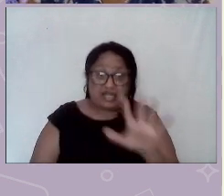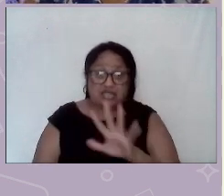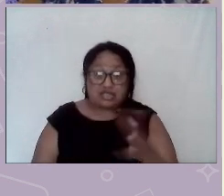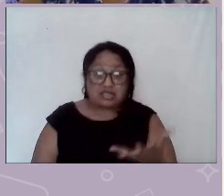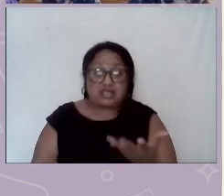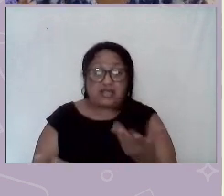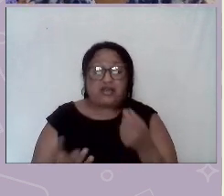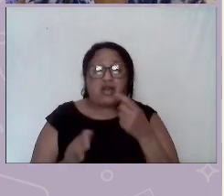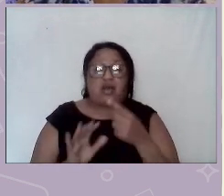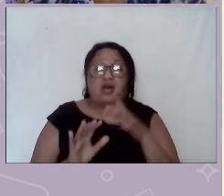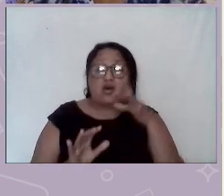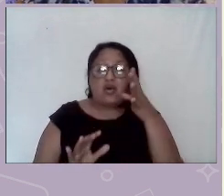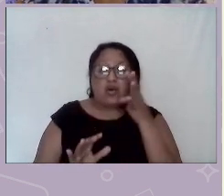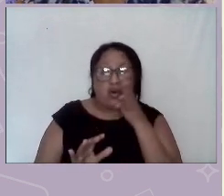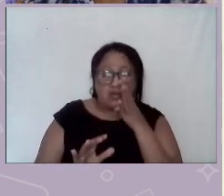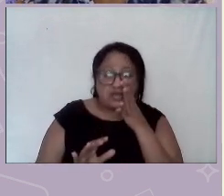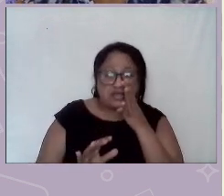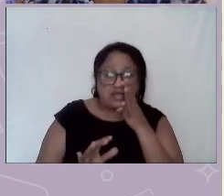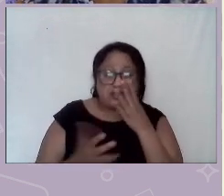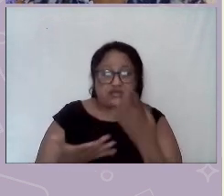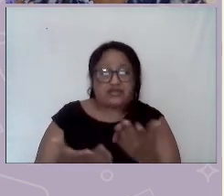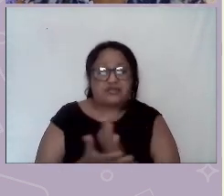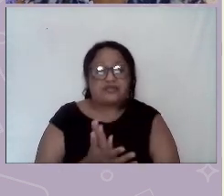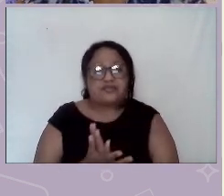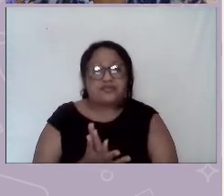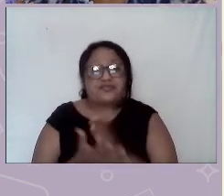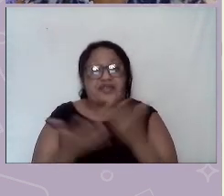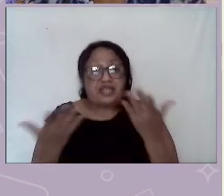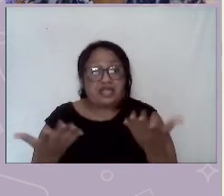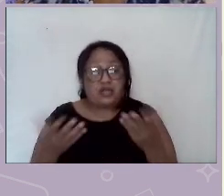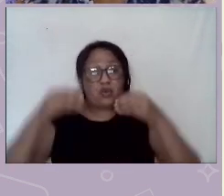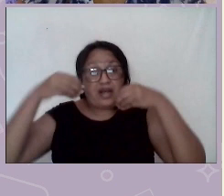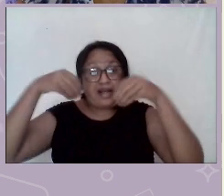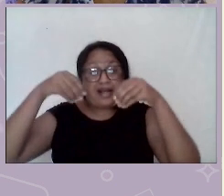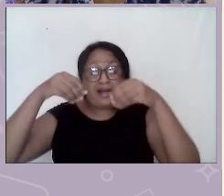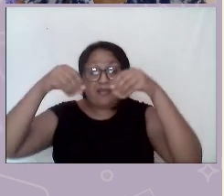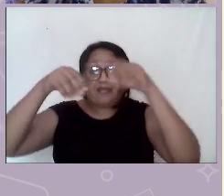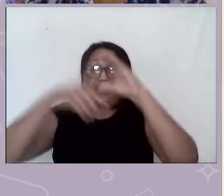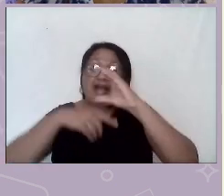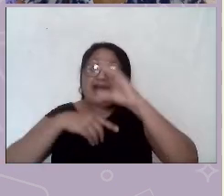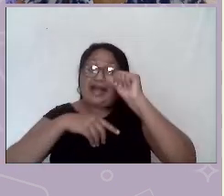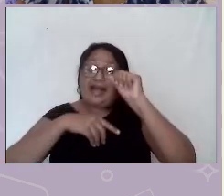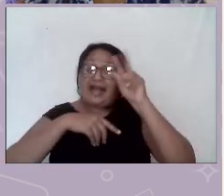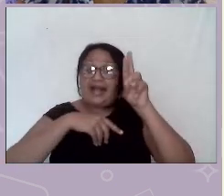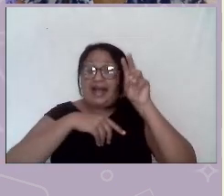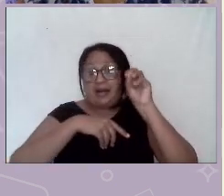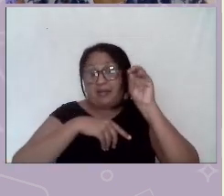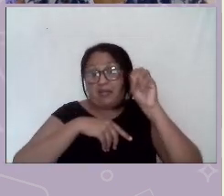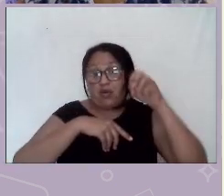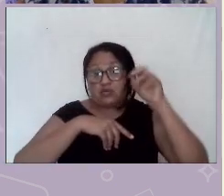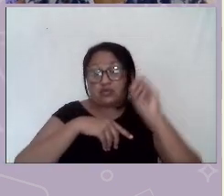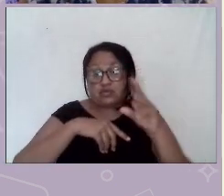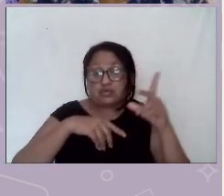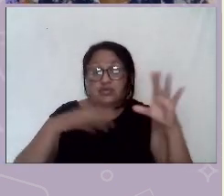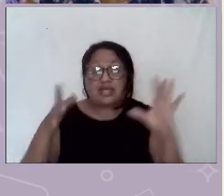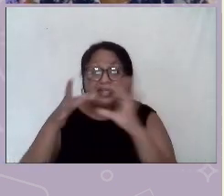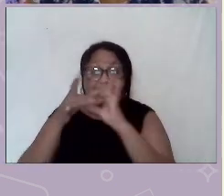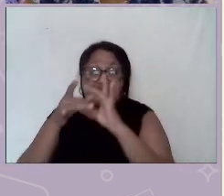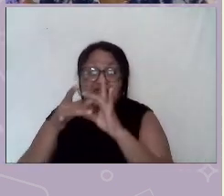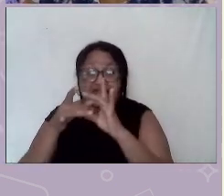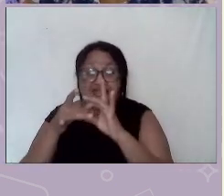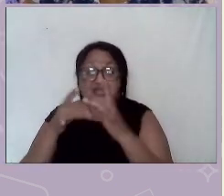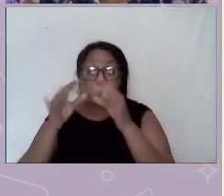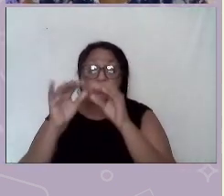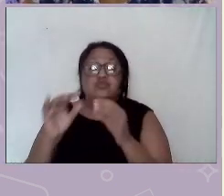observe que o carbono ele apresenta uma ligação dupla e duas ligações